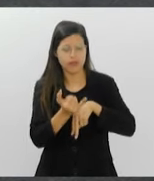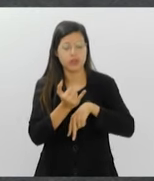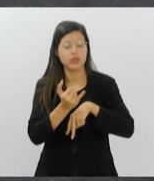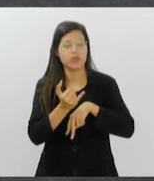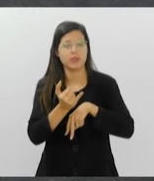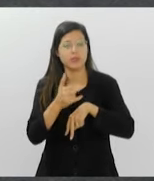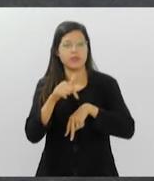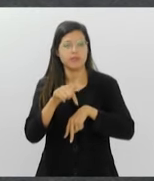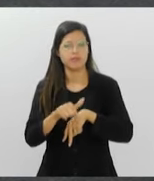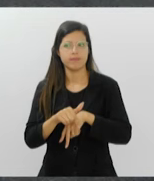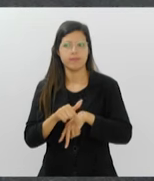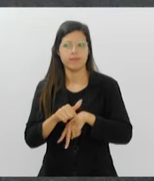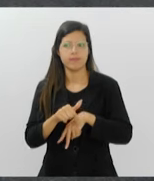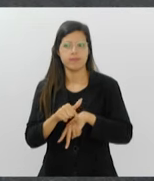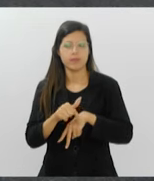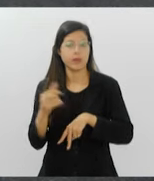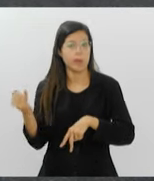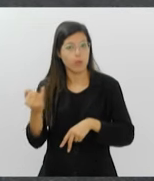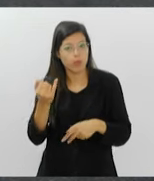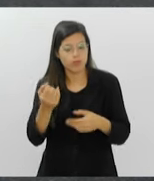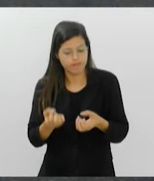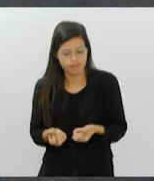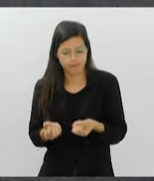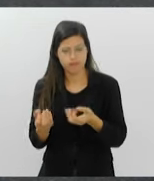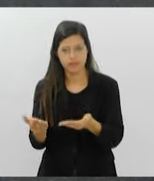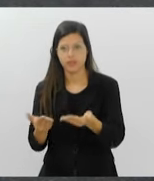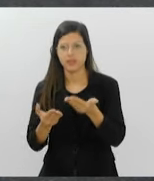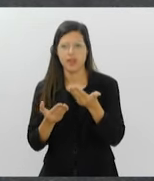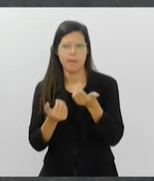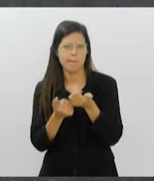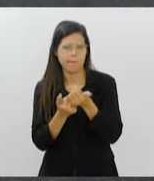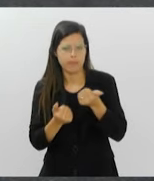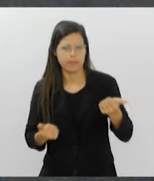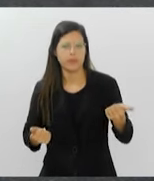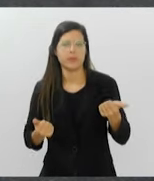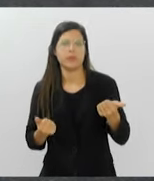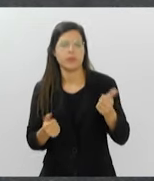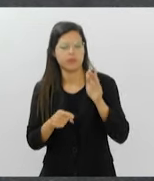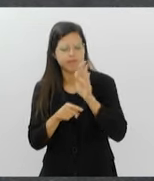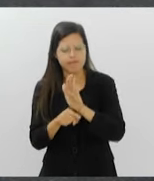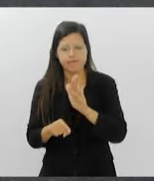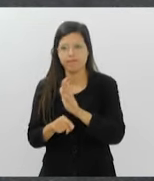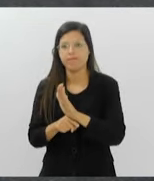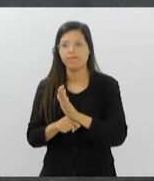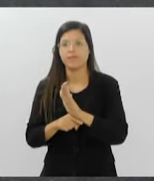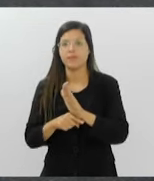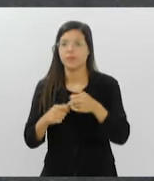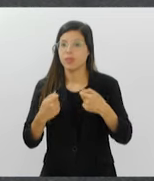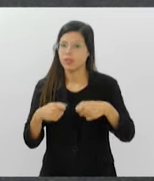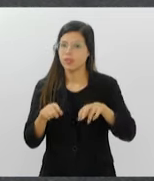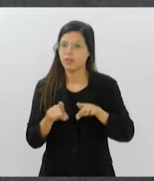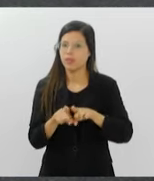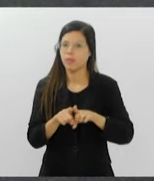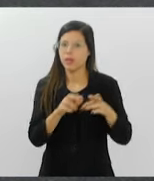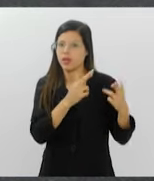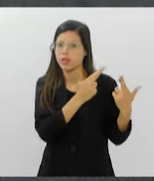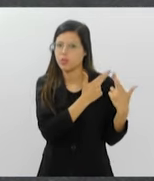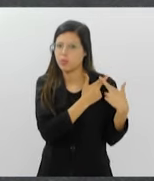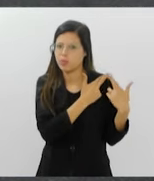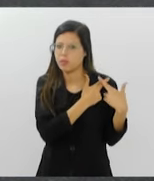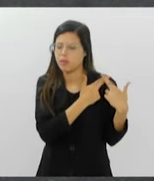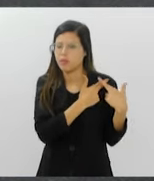muito importante dar esse suporte, e que inclui aí responsabilizar também